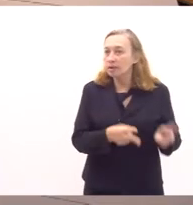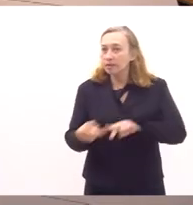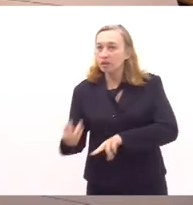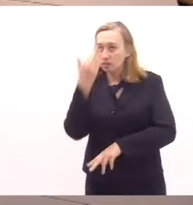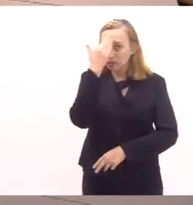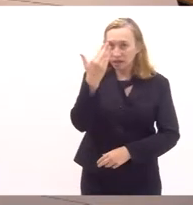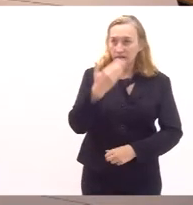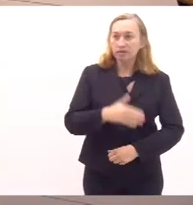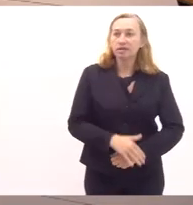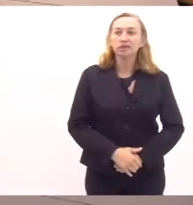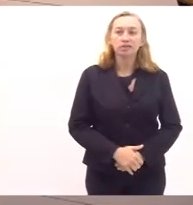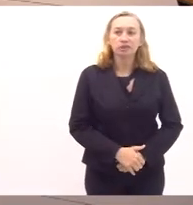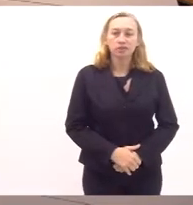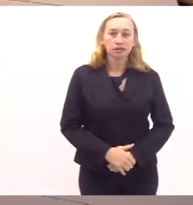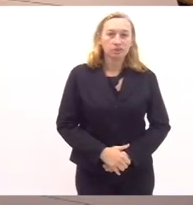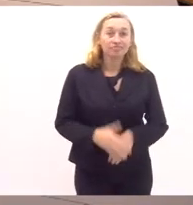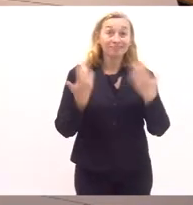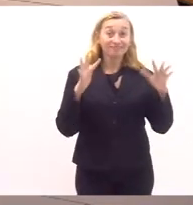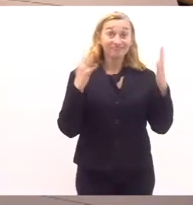Obrigada.